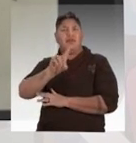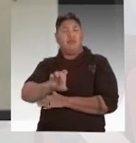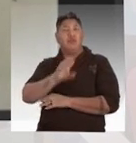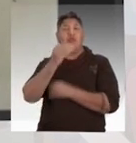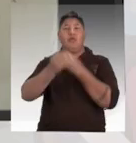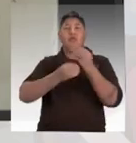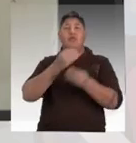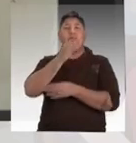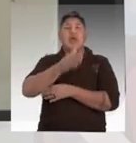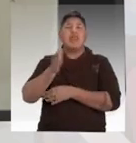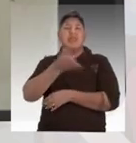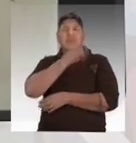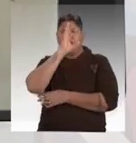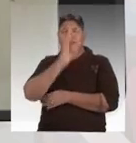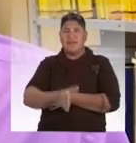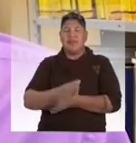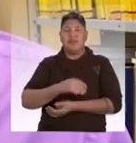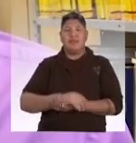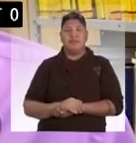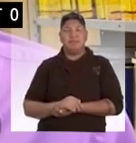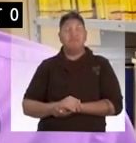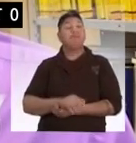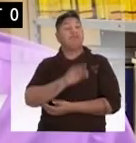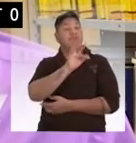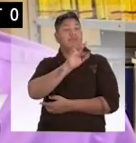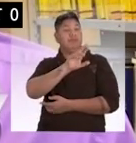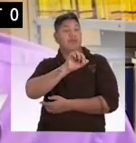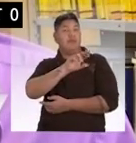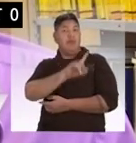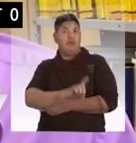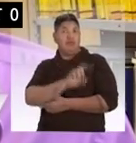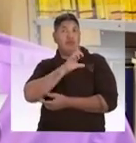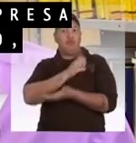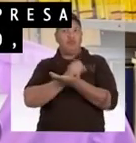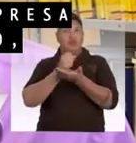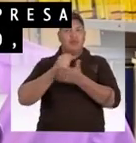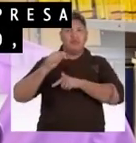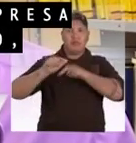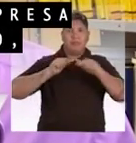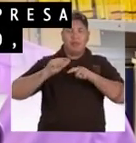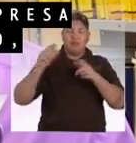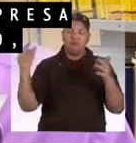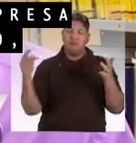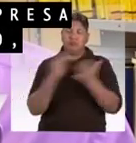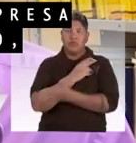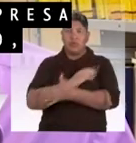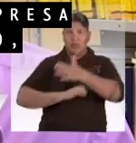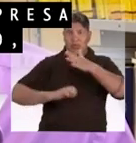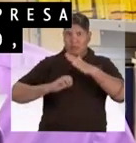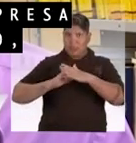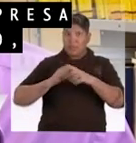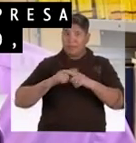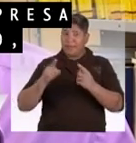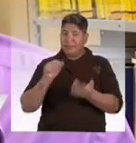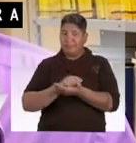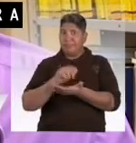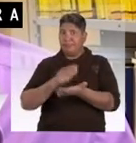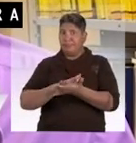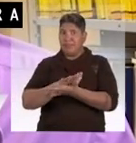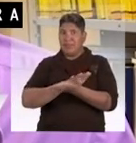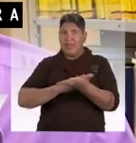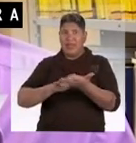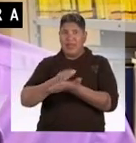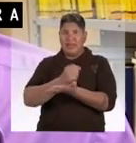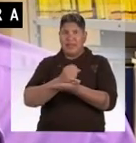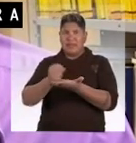e como funciona a rescisão indireta. A fraude ao contrato de trabalho ocorre quando uma empresa admite um empregado, porém não